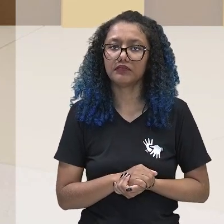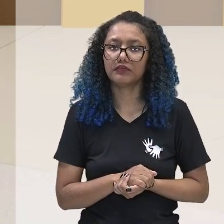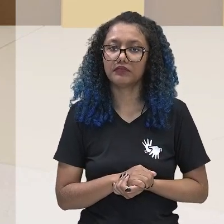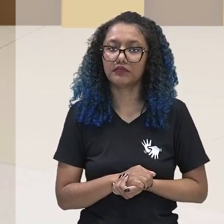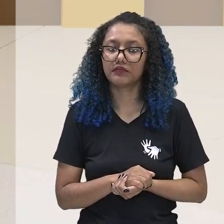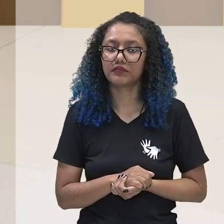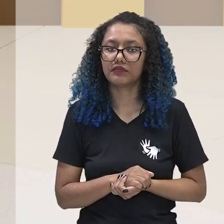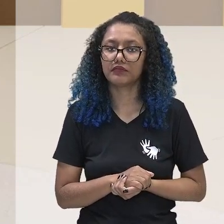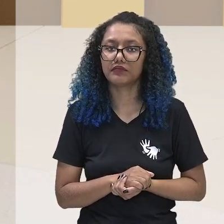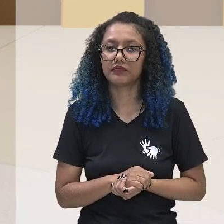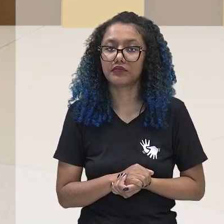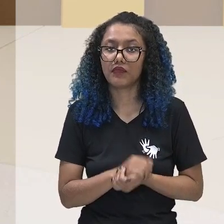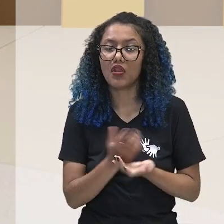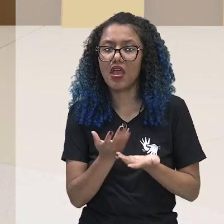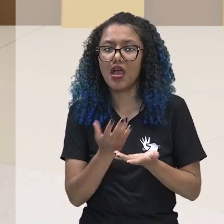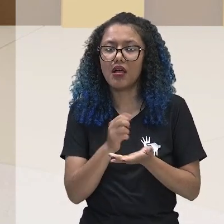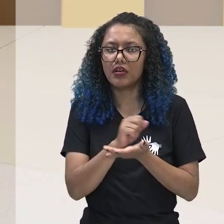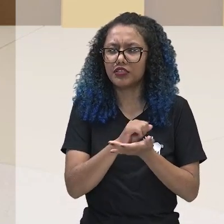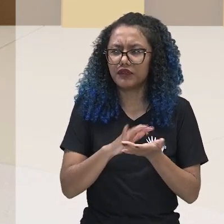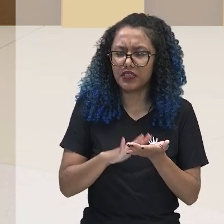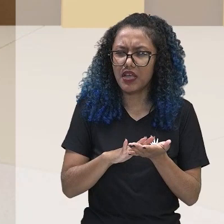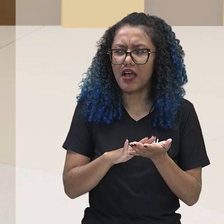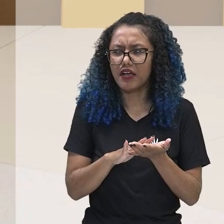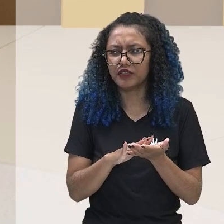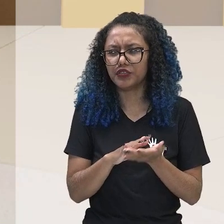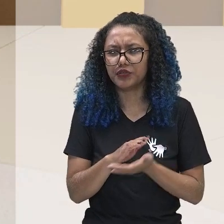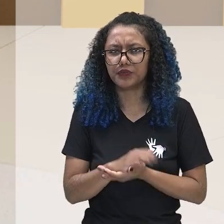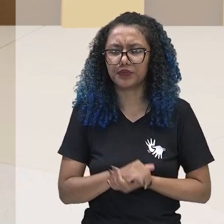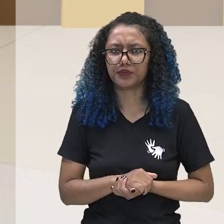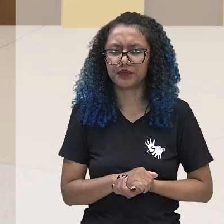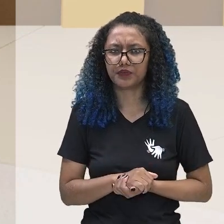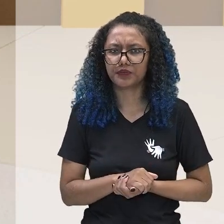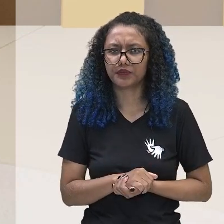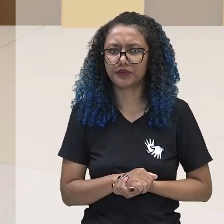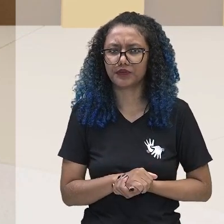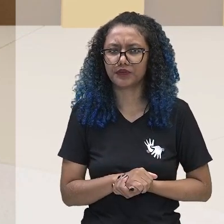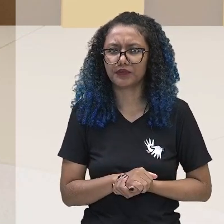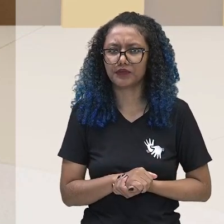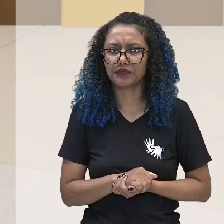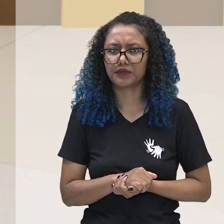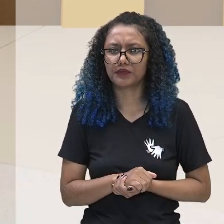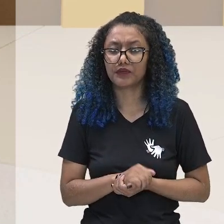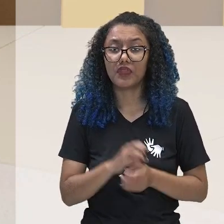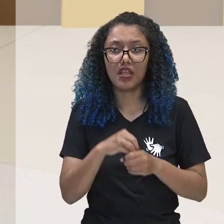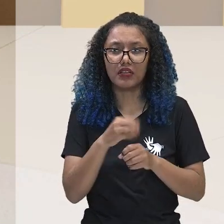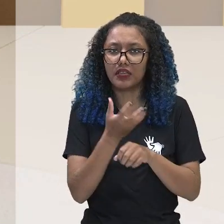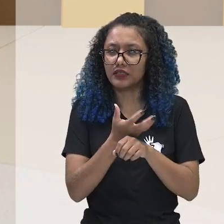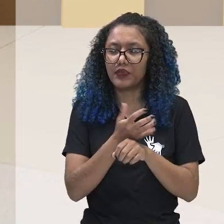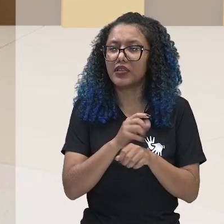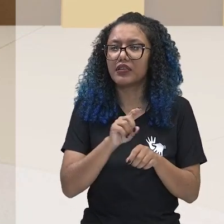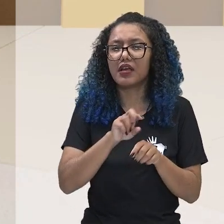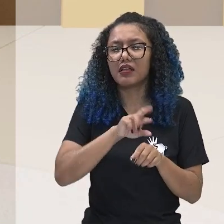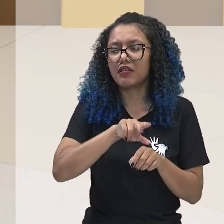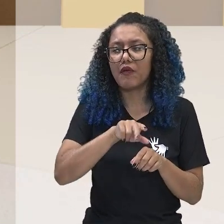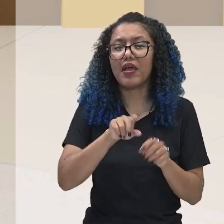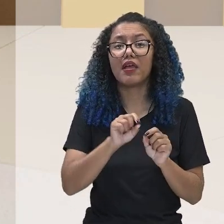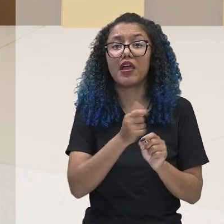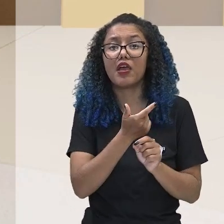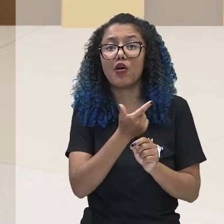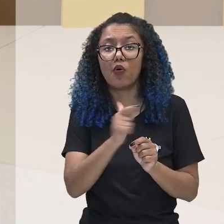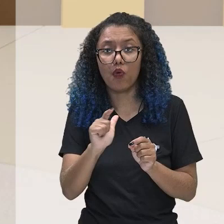não é o portfólio de atividades que a gente faz dentro da unidade curricular comum, tá bom?